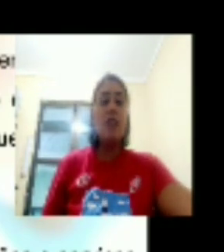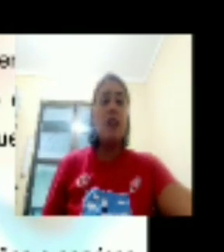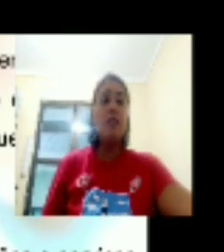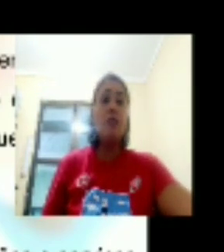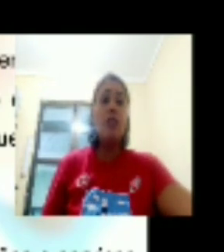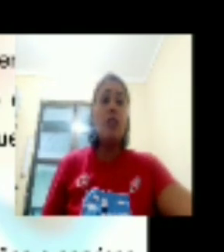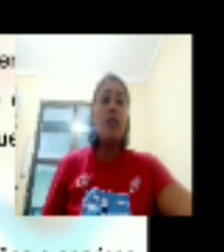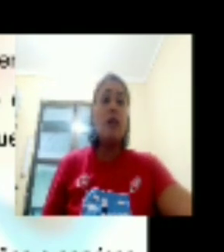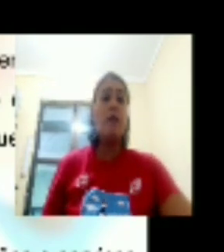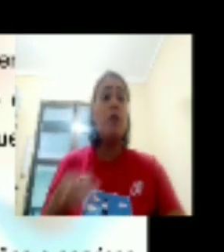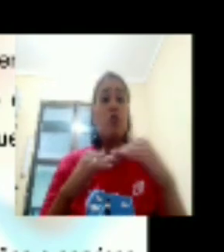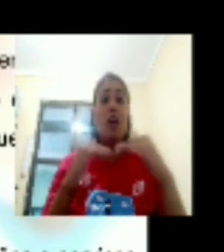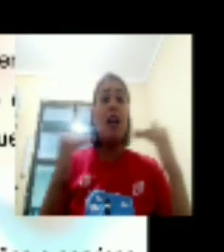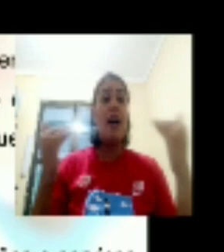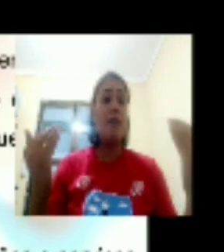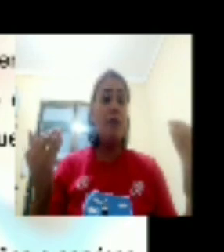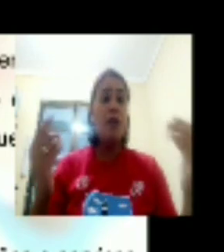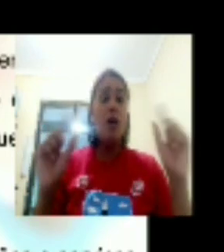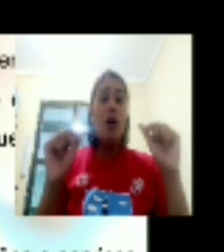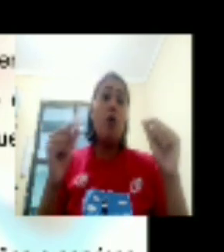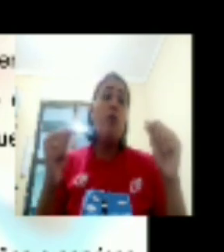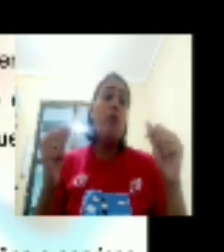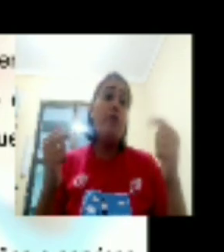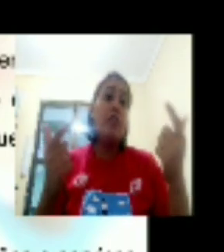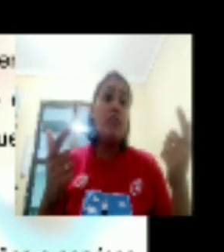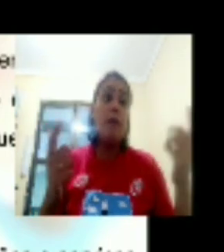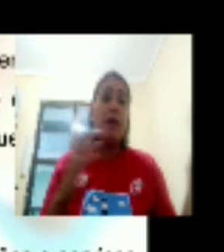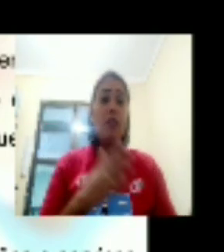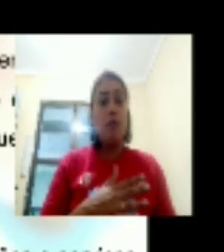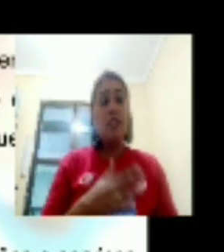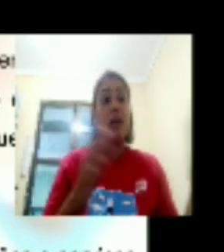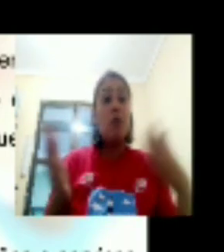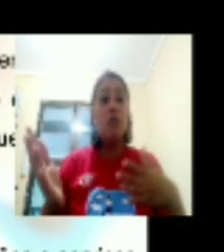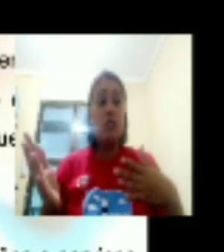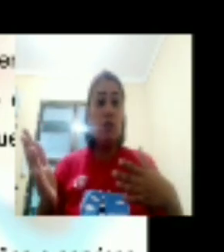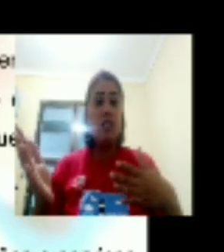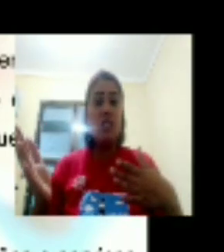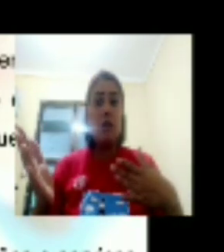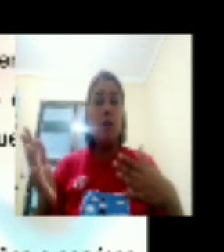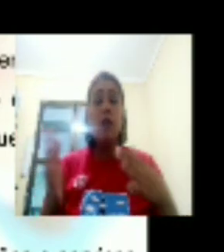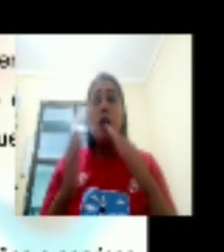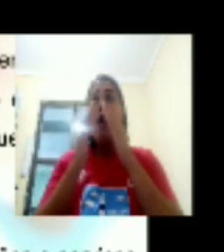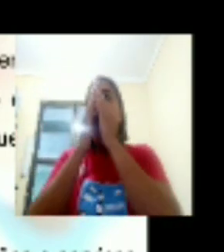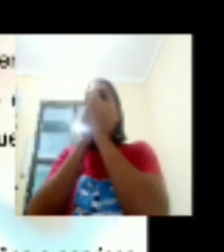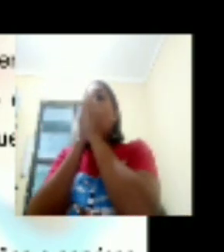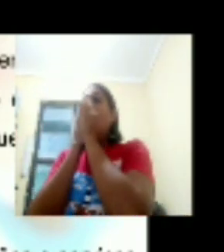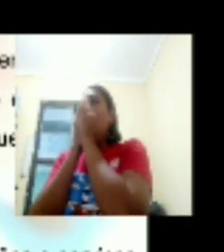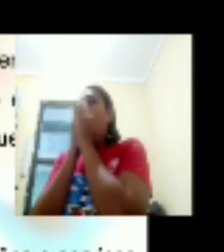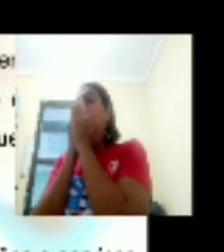ano passado que congelaram o financiamento para saúde e educação.